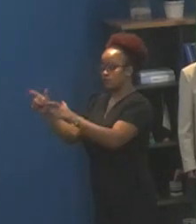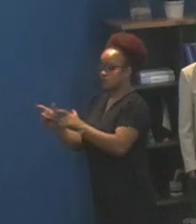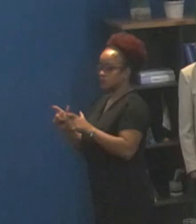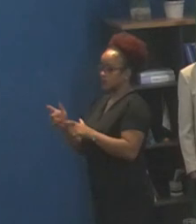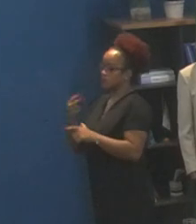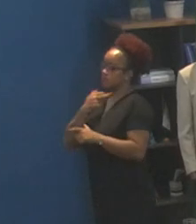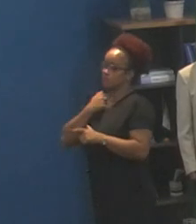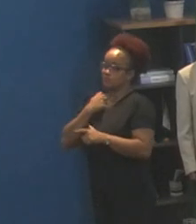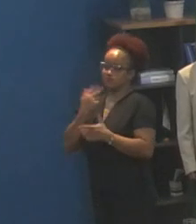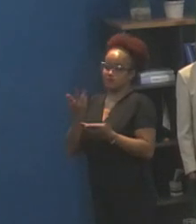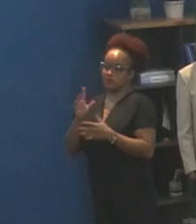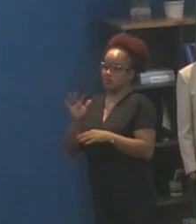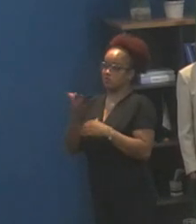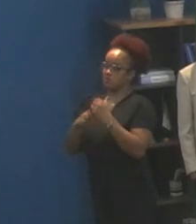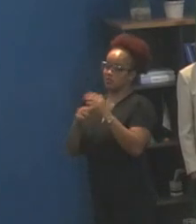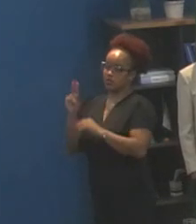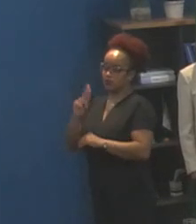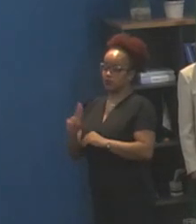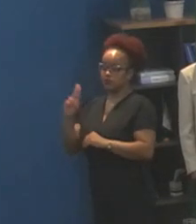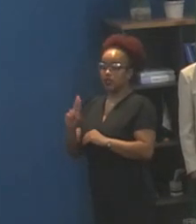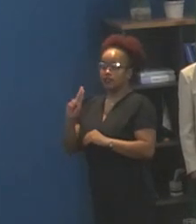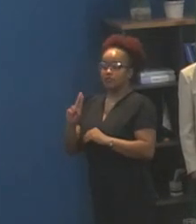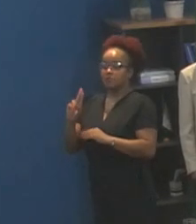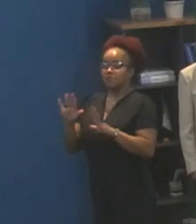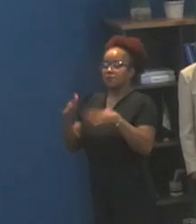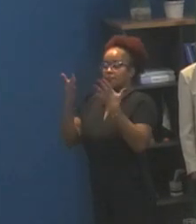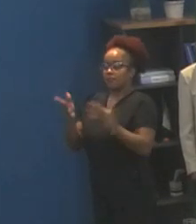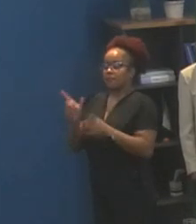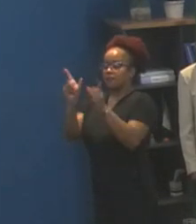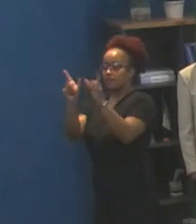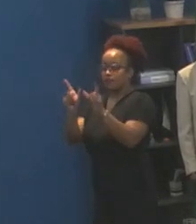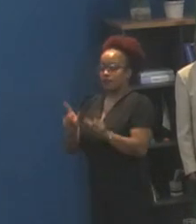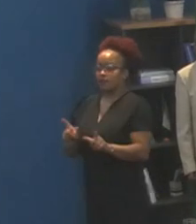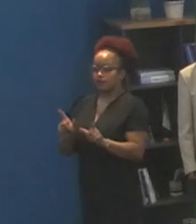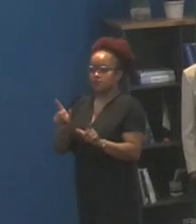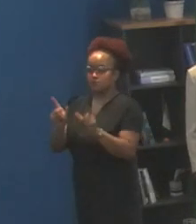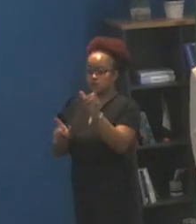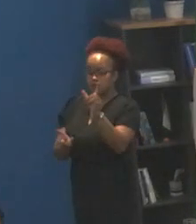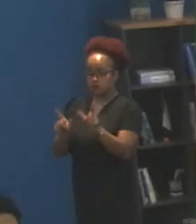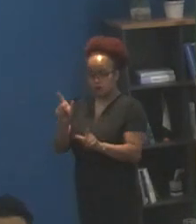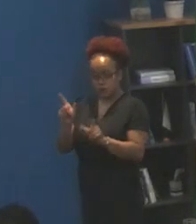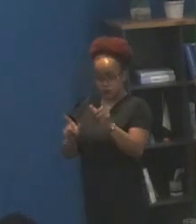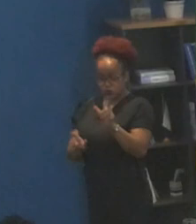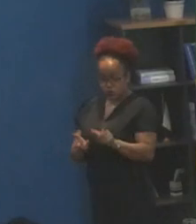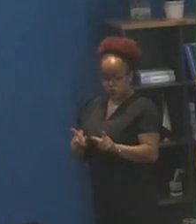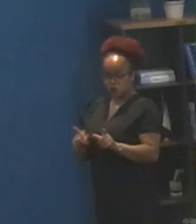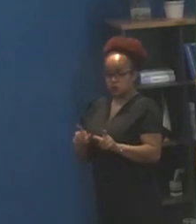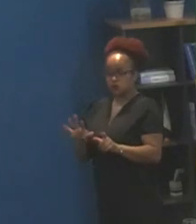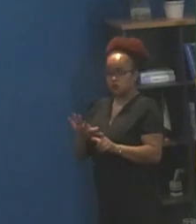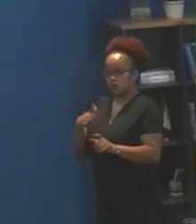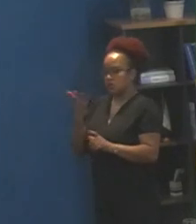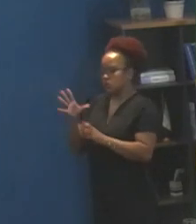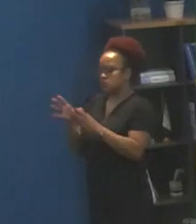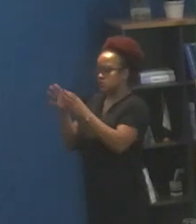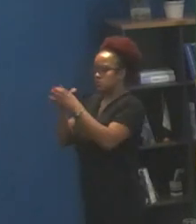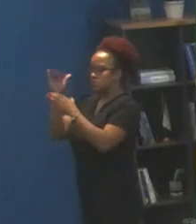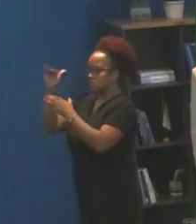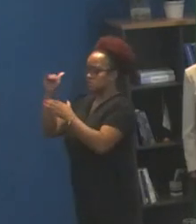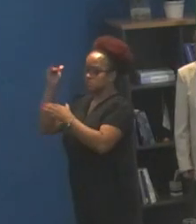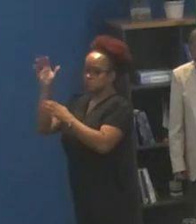senão ele não vai ter função. Então, as pessoas, mesmo que não seja de entidade,